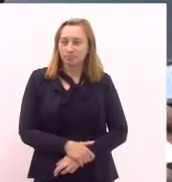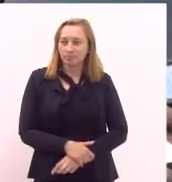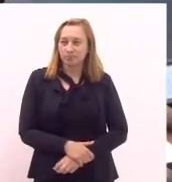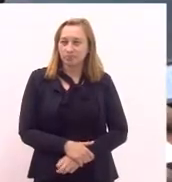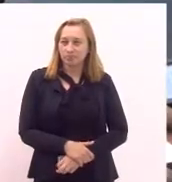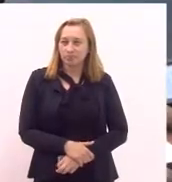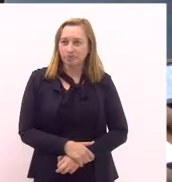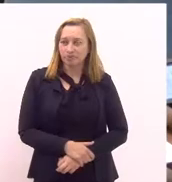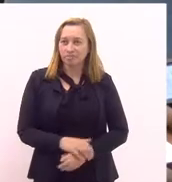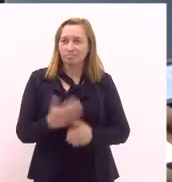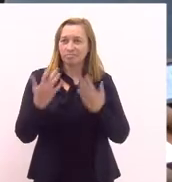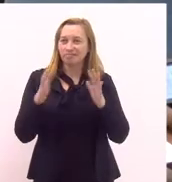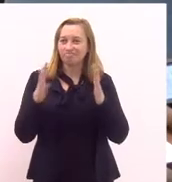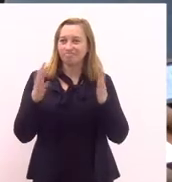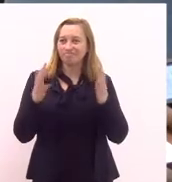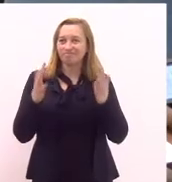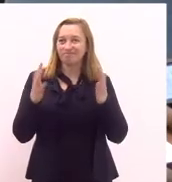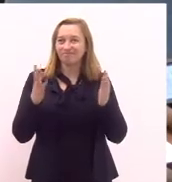E aí